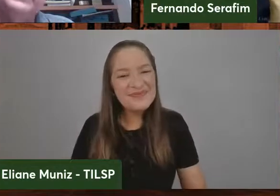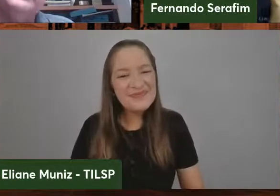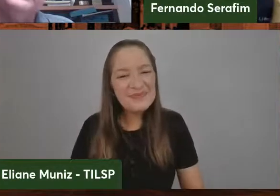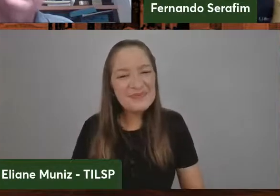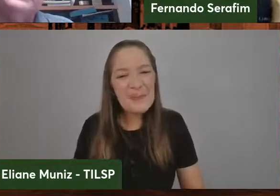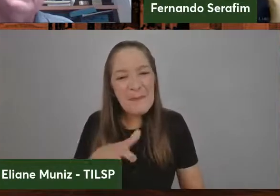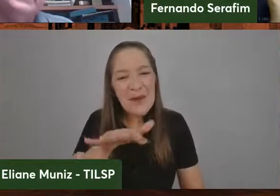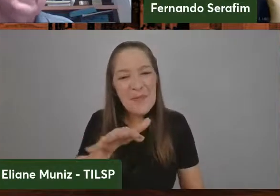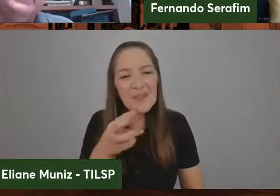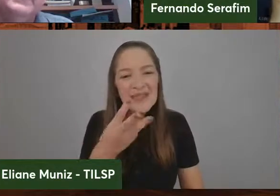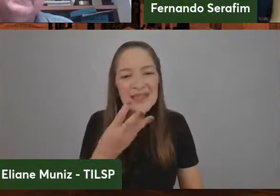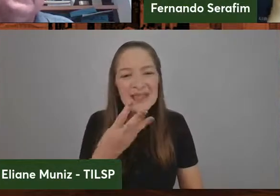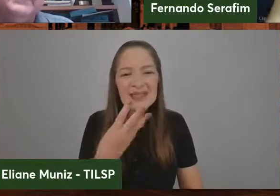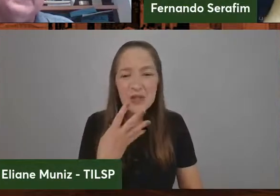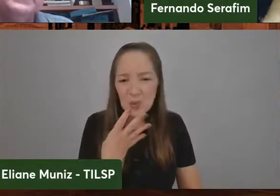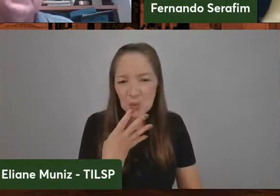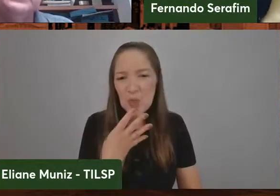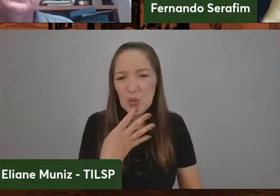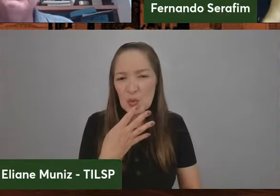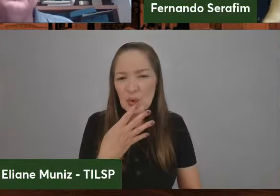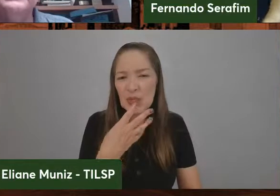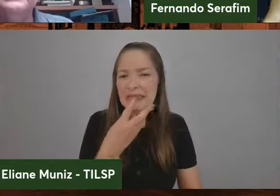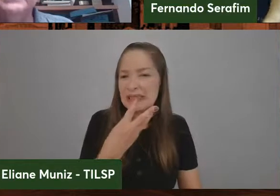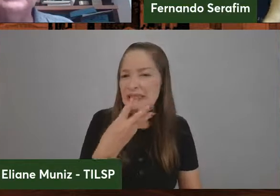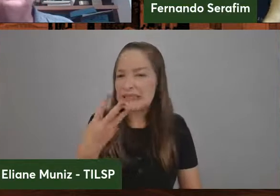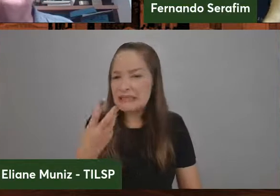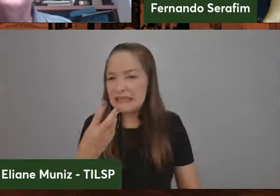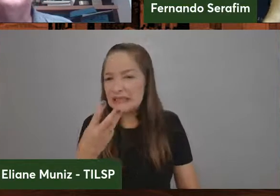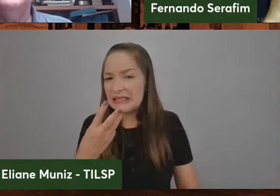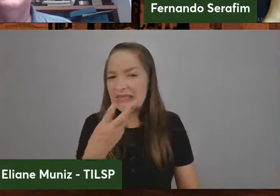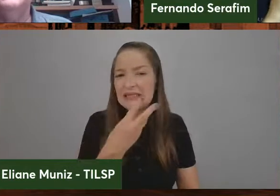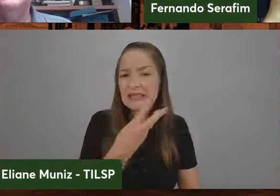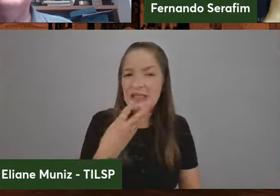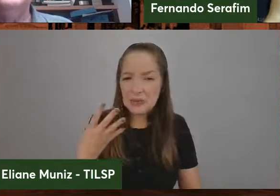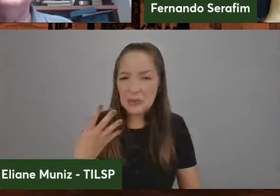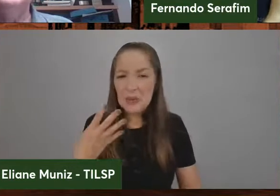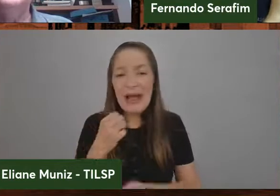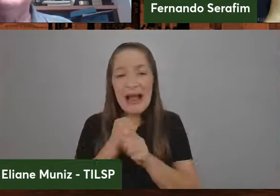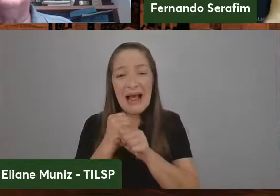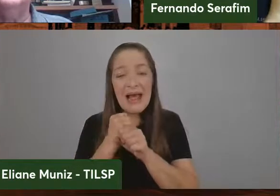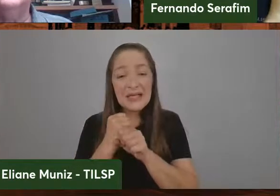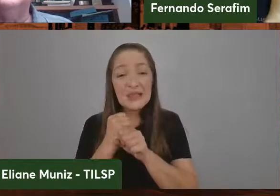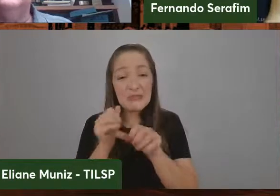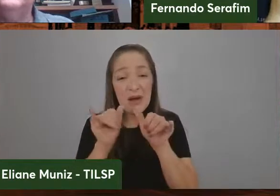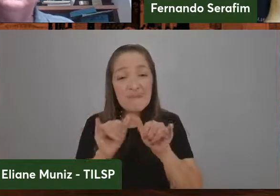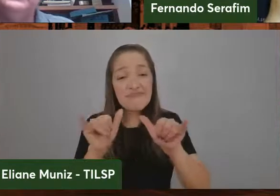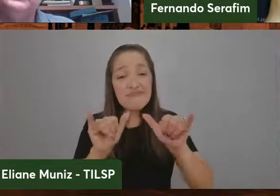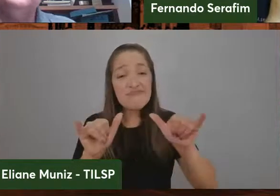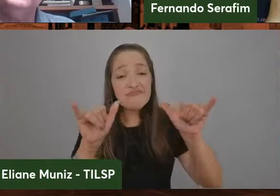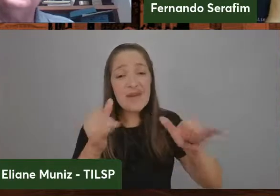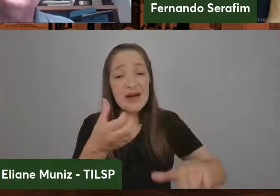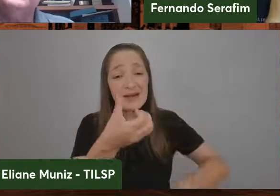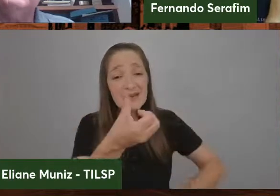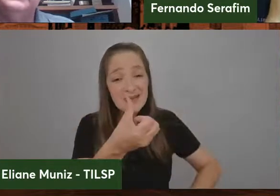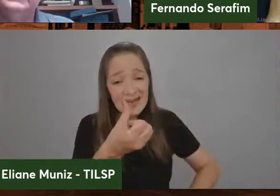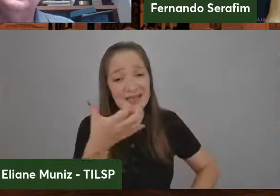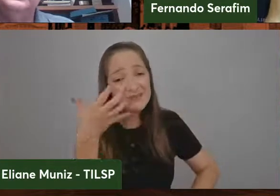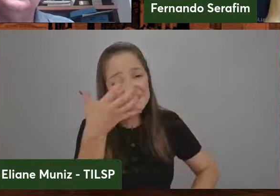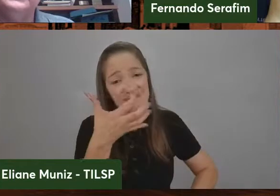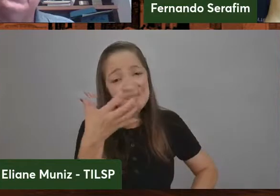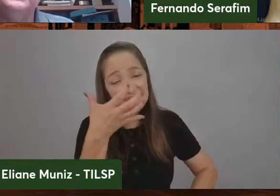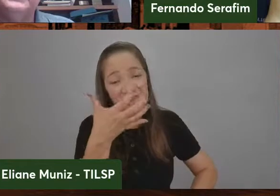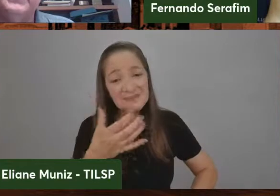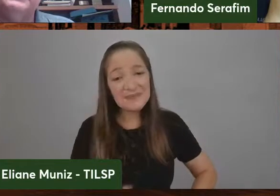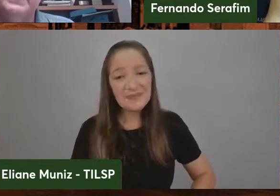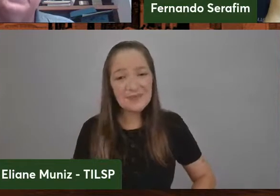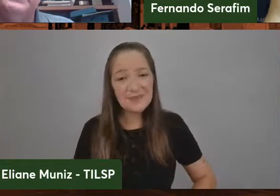34 anos, 33 anos, eu publiquei 6 romances, né, contando com esses últimos da